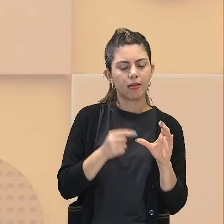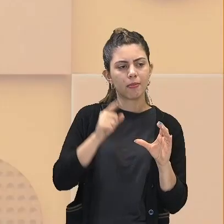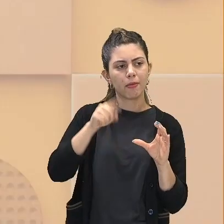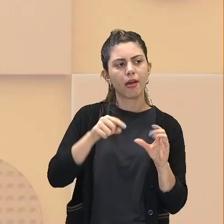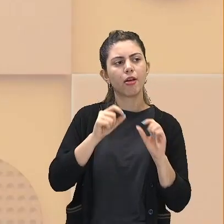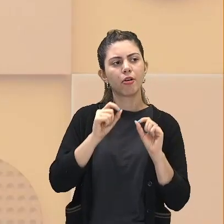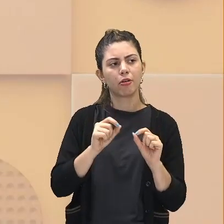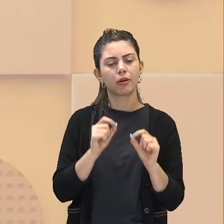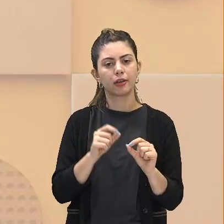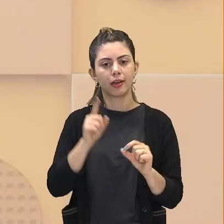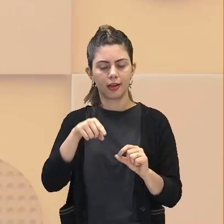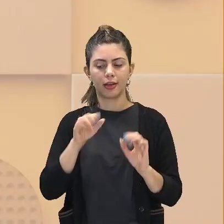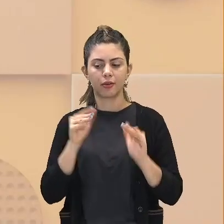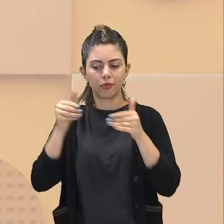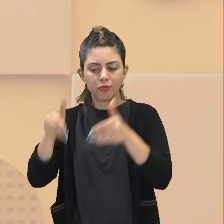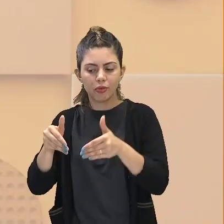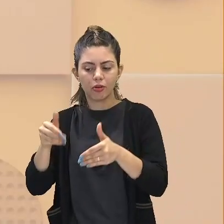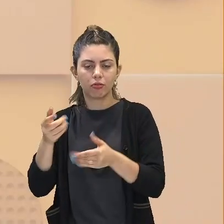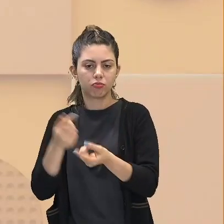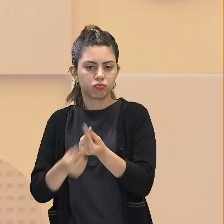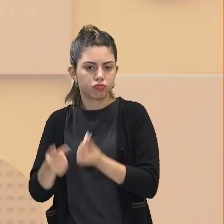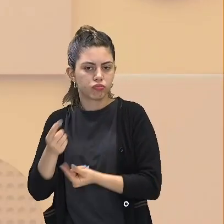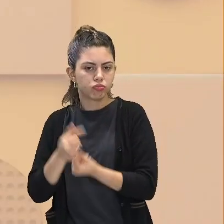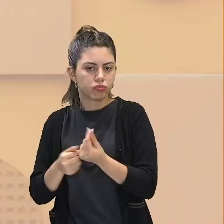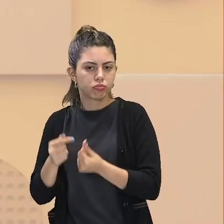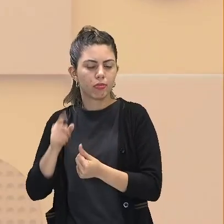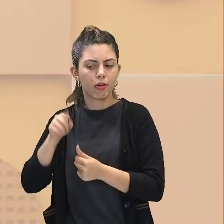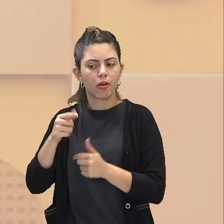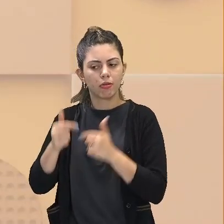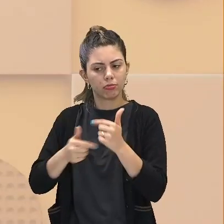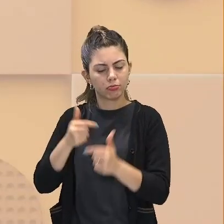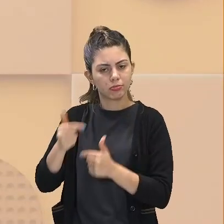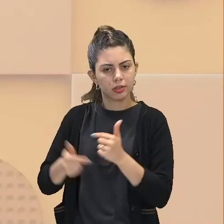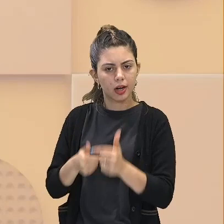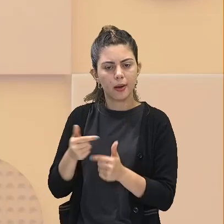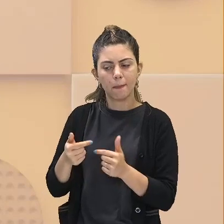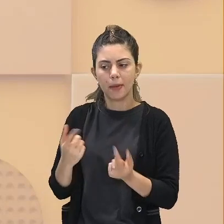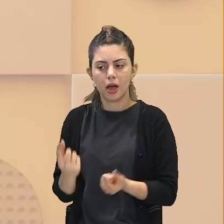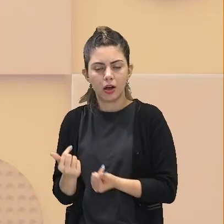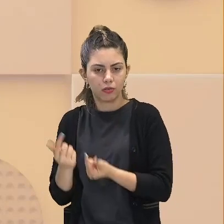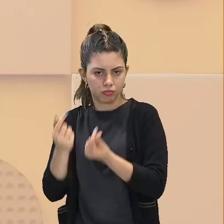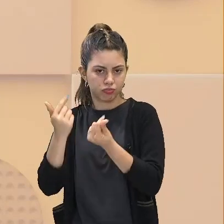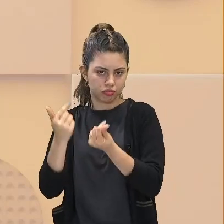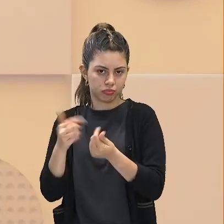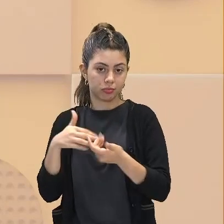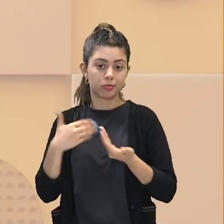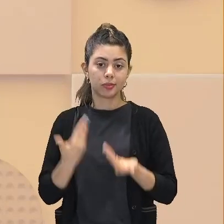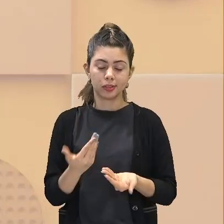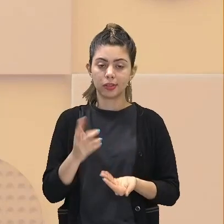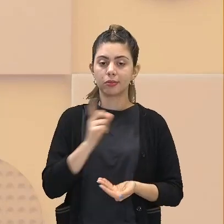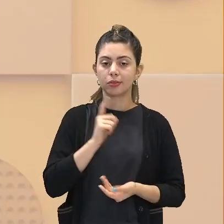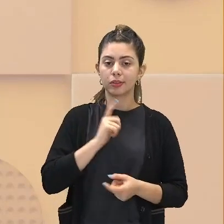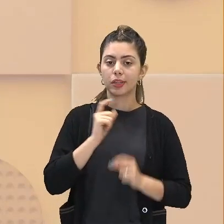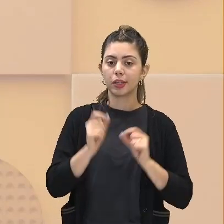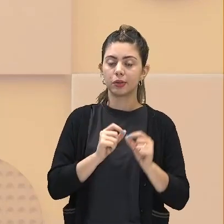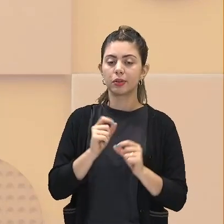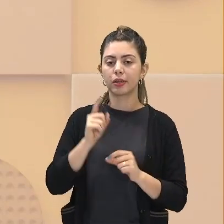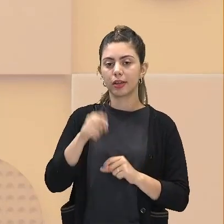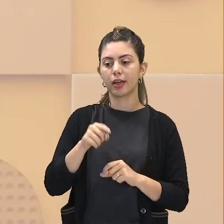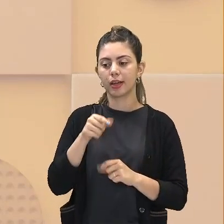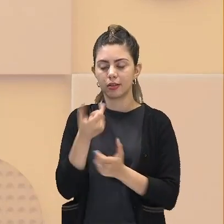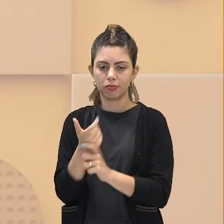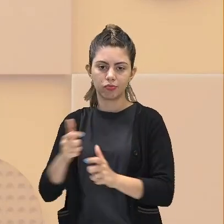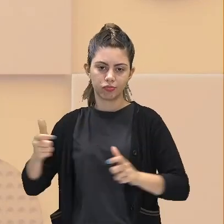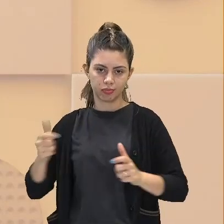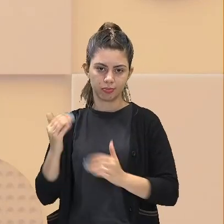também a partir das reformas religiosas, porque, como a gente bem observou aqui, a